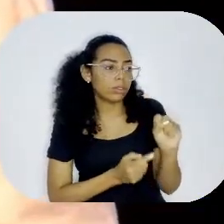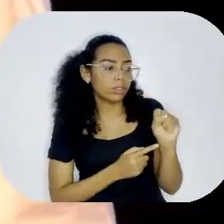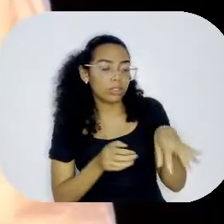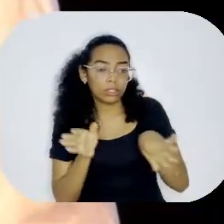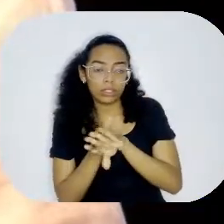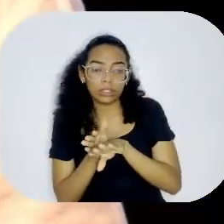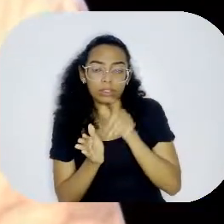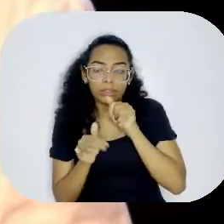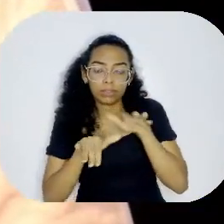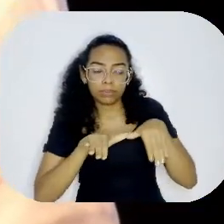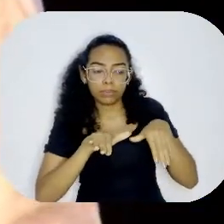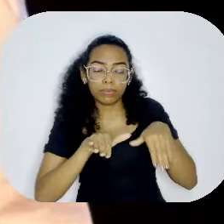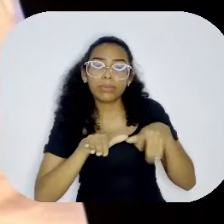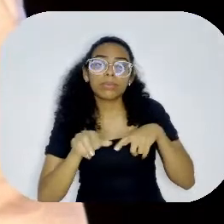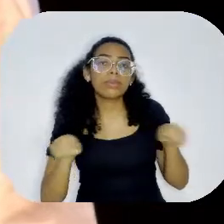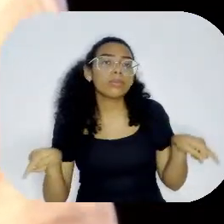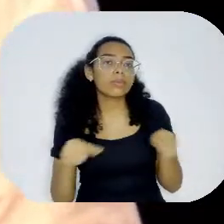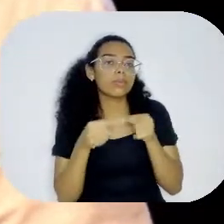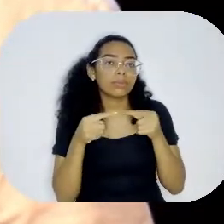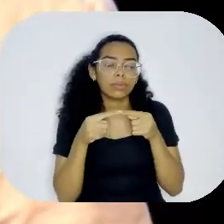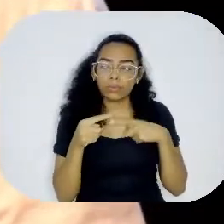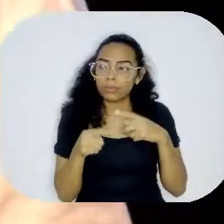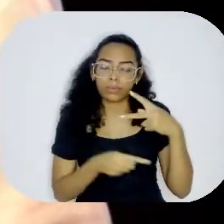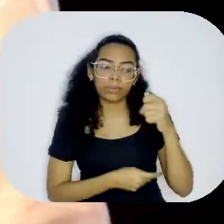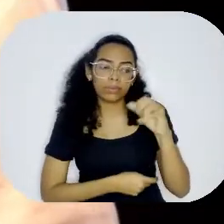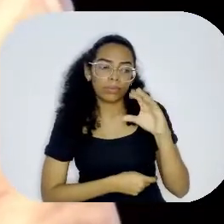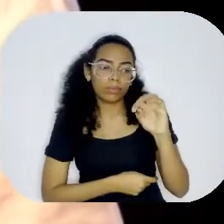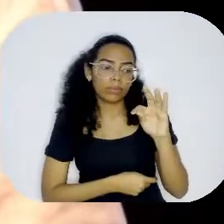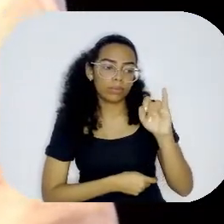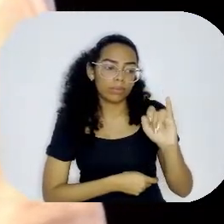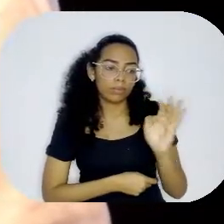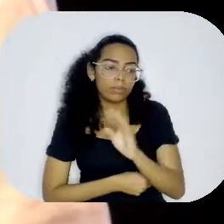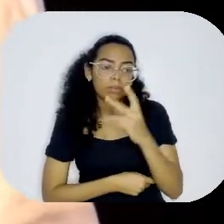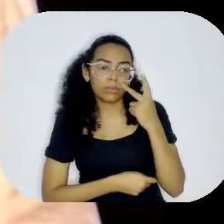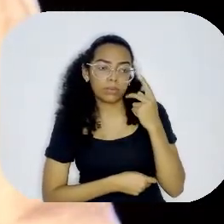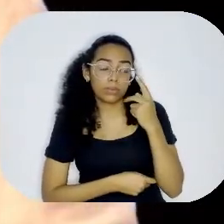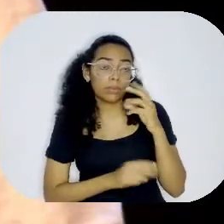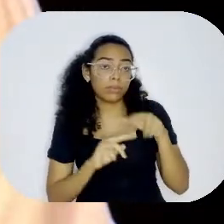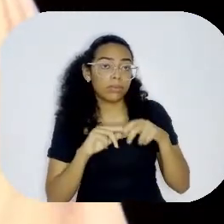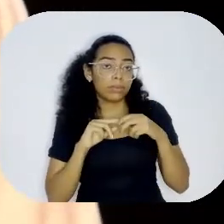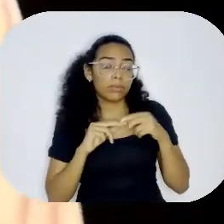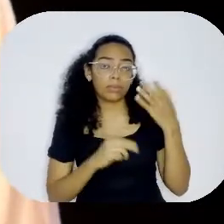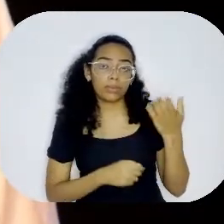chegar no mar, fazendo referência às, né, às margens de Fortaleza, Pacuti, Ceará.